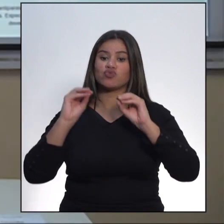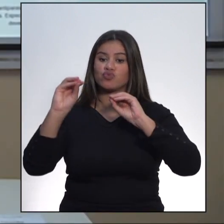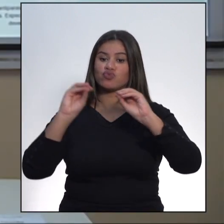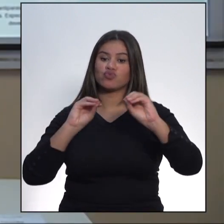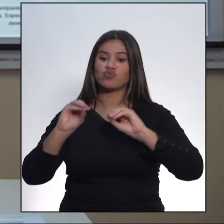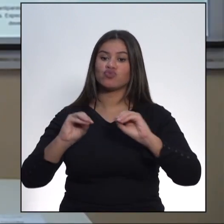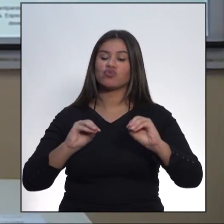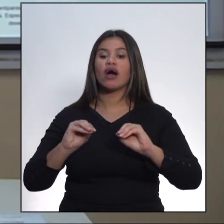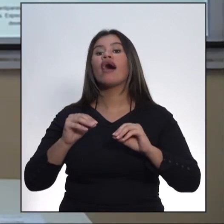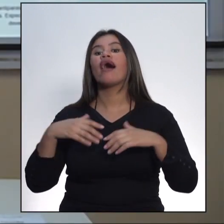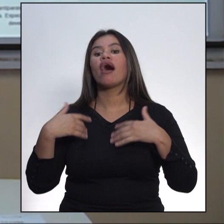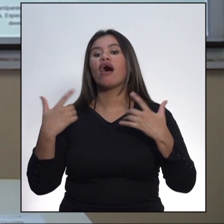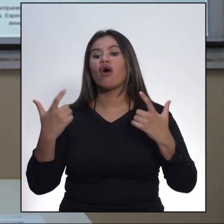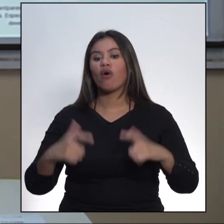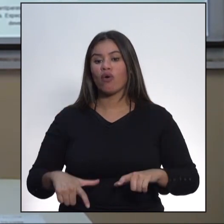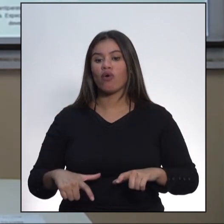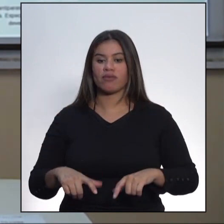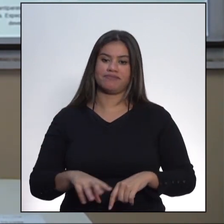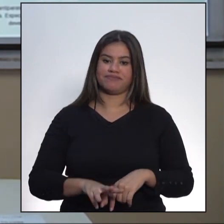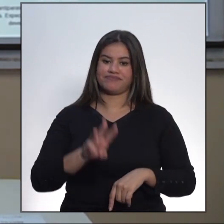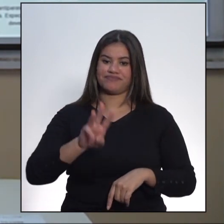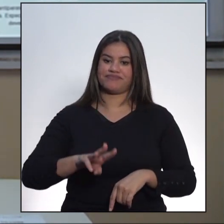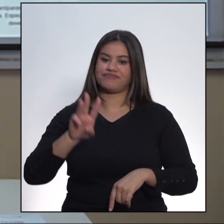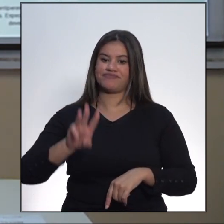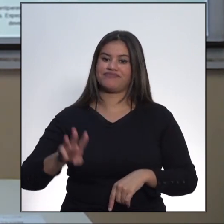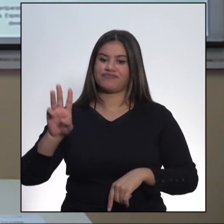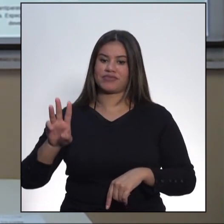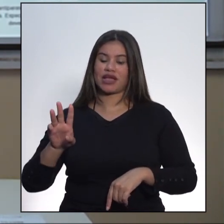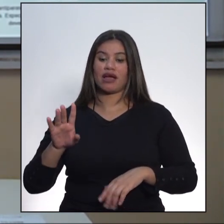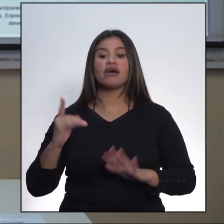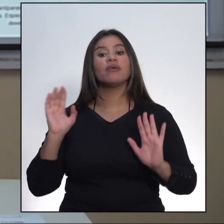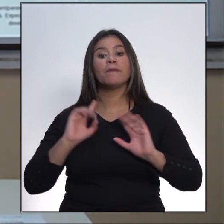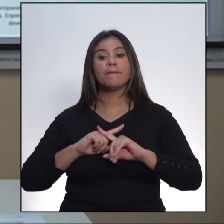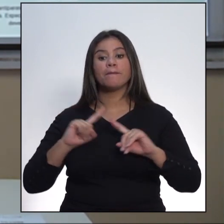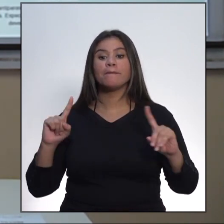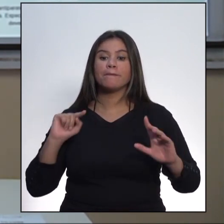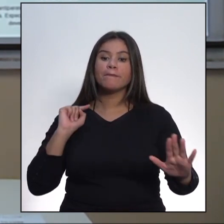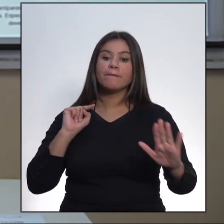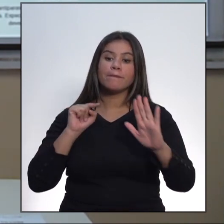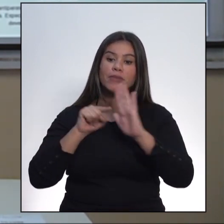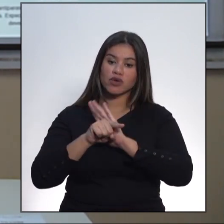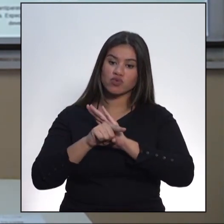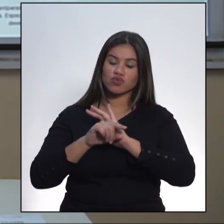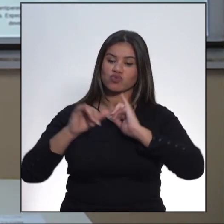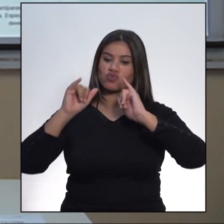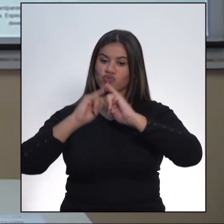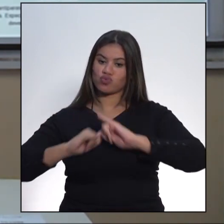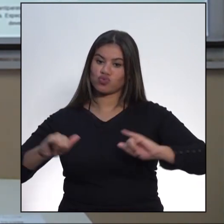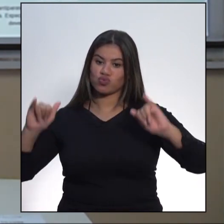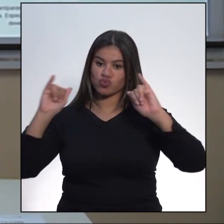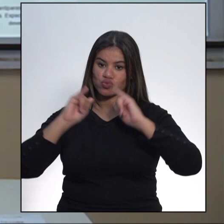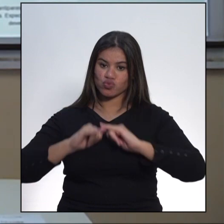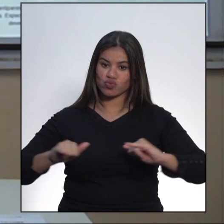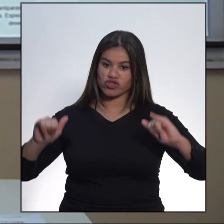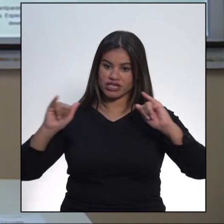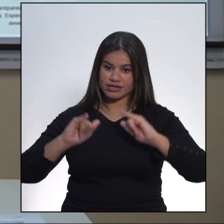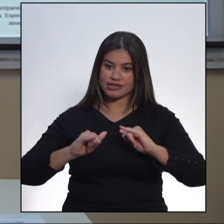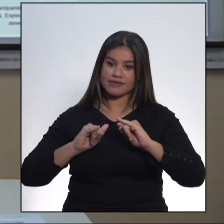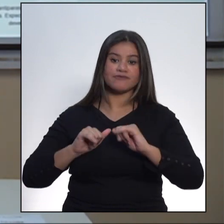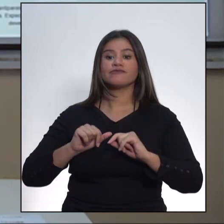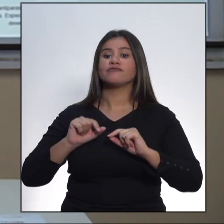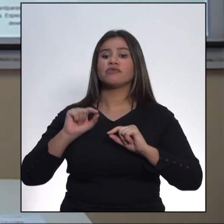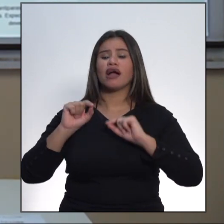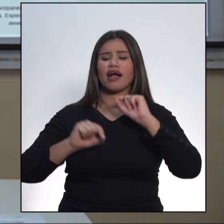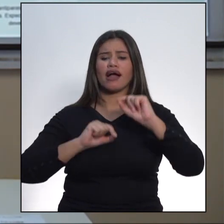Eu gostaria de perguntar para vocês: será que essas notícias que estamos vendo aqui, elas